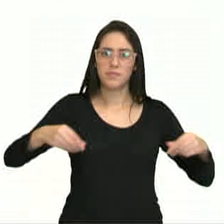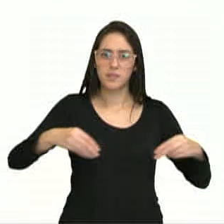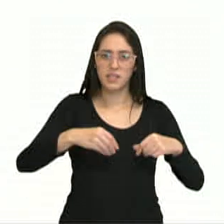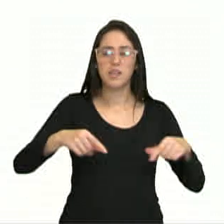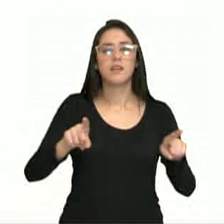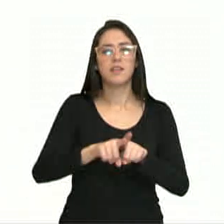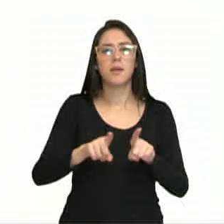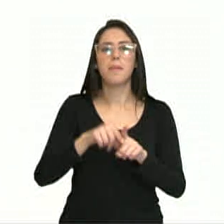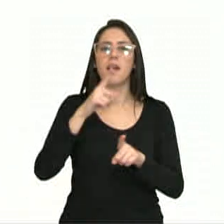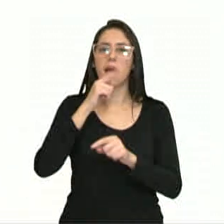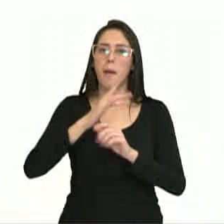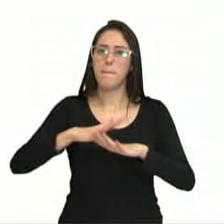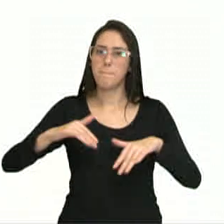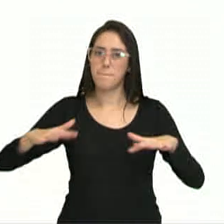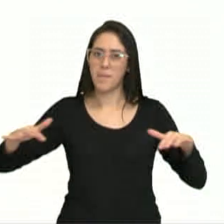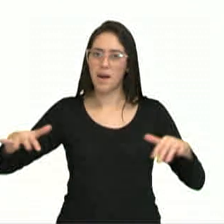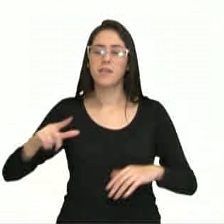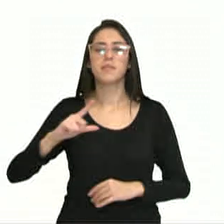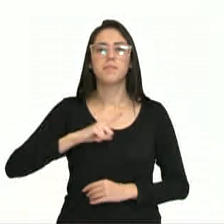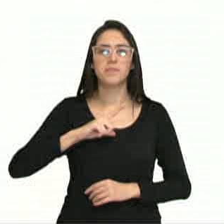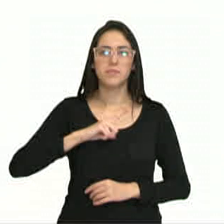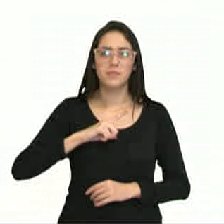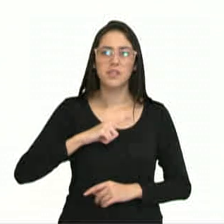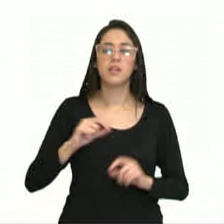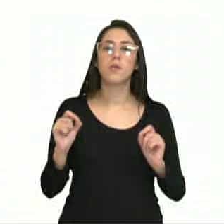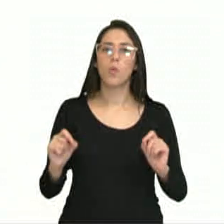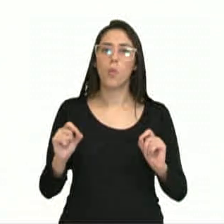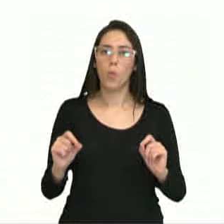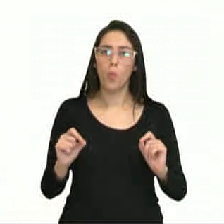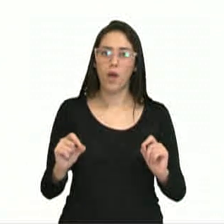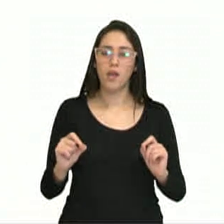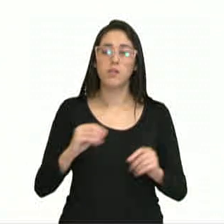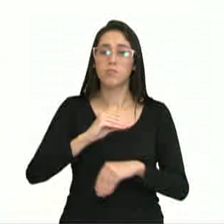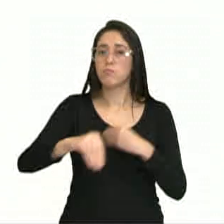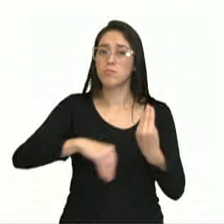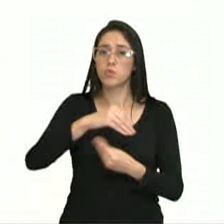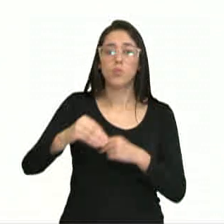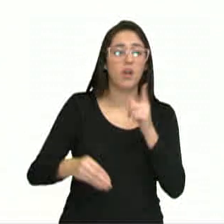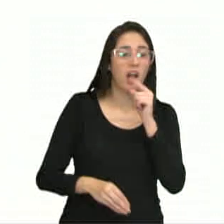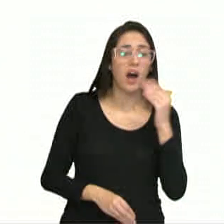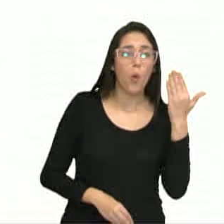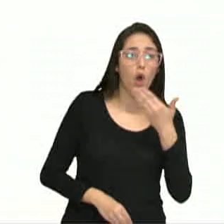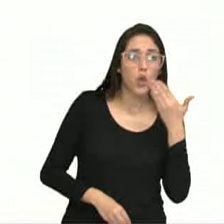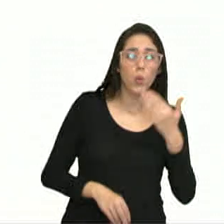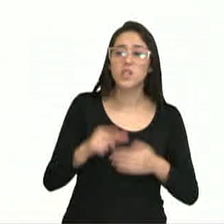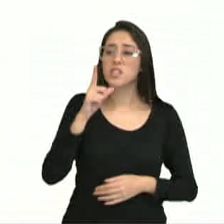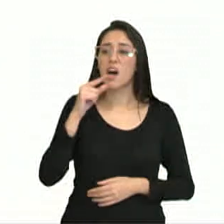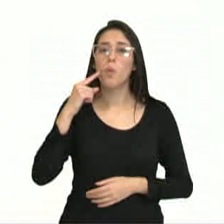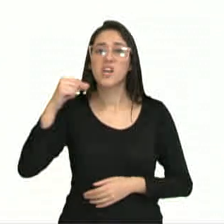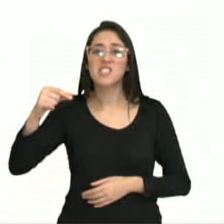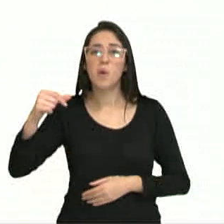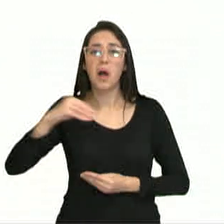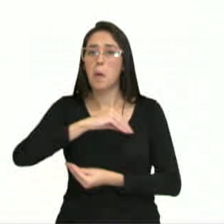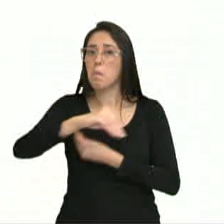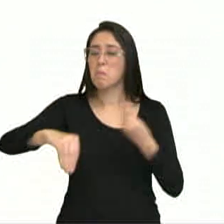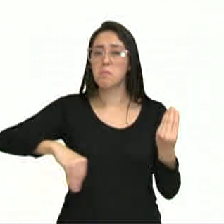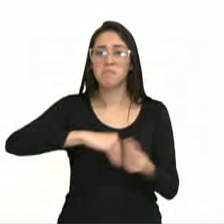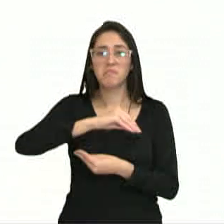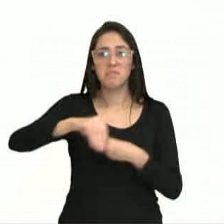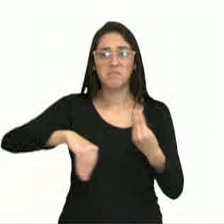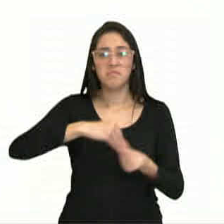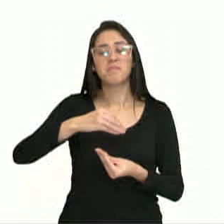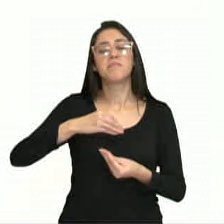marinho. Dessa formação surge um sistema único que mistura água doce e água salgada, que resulta em